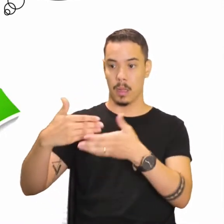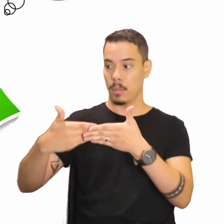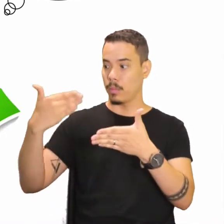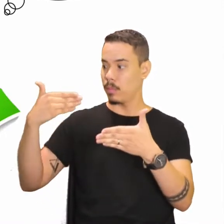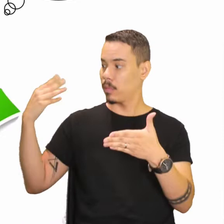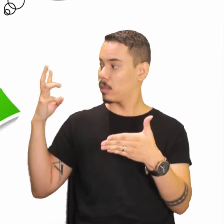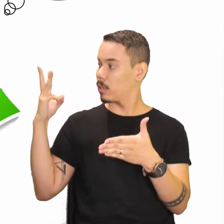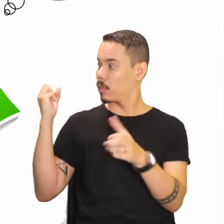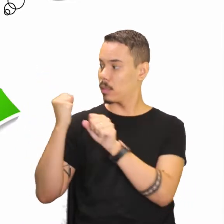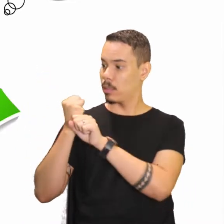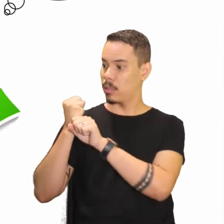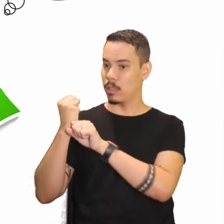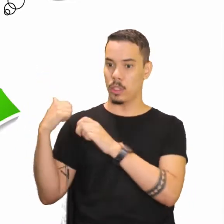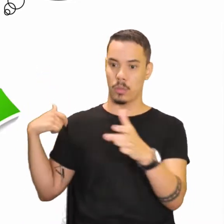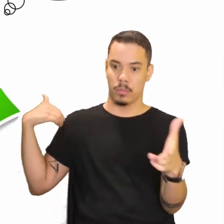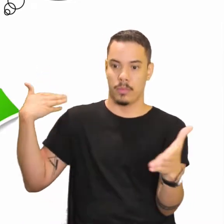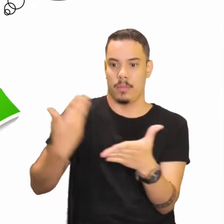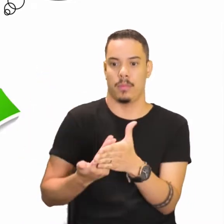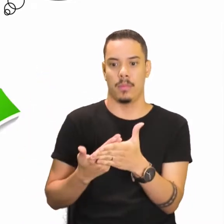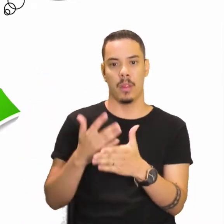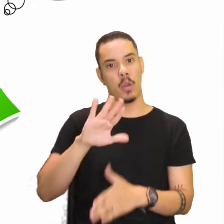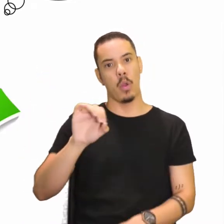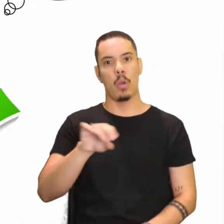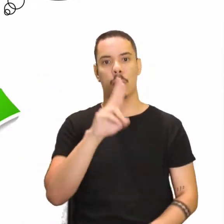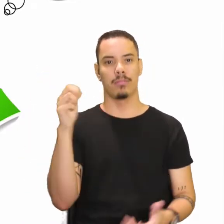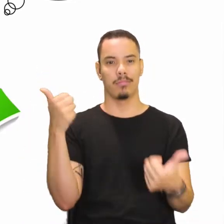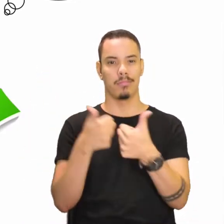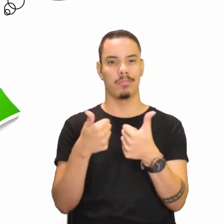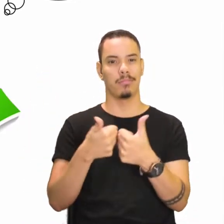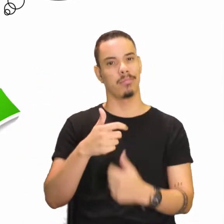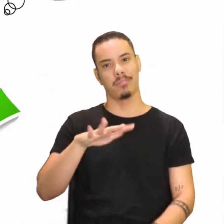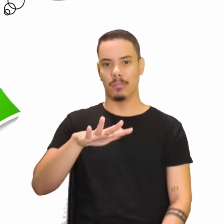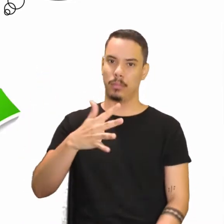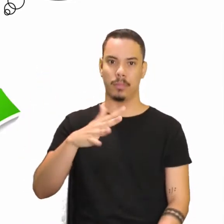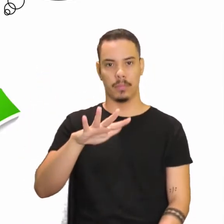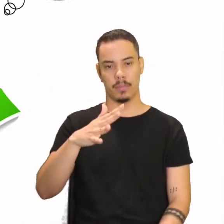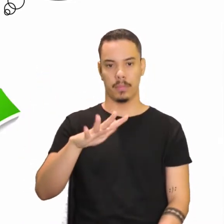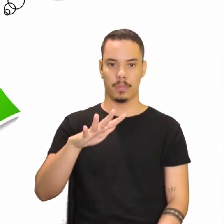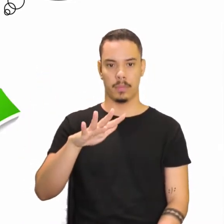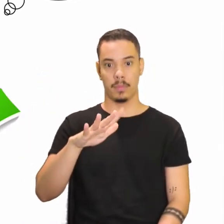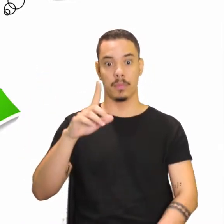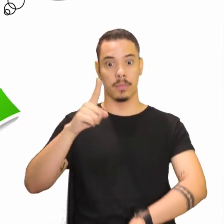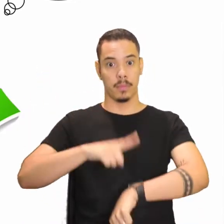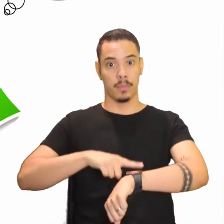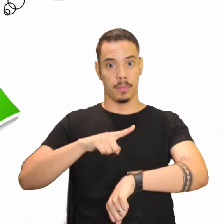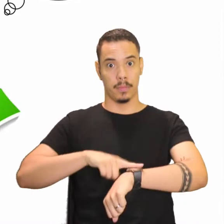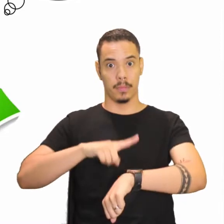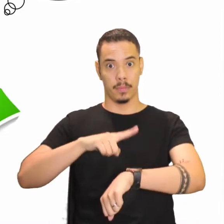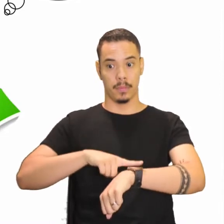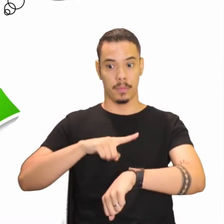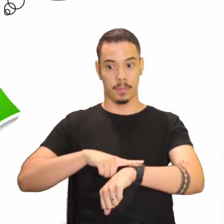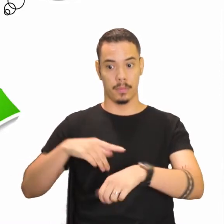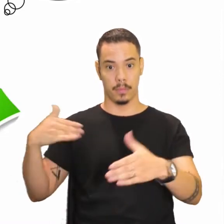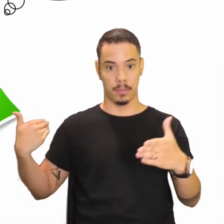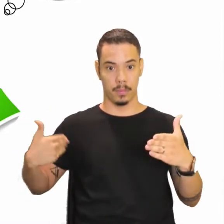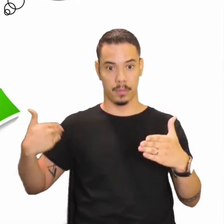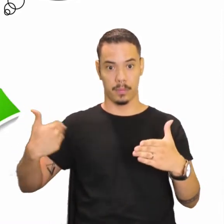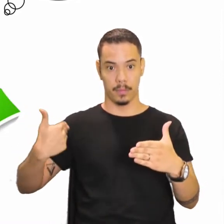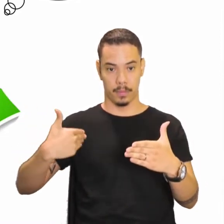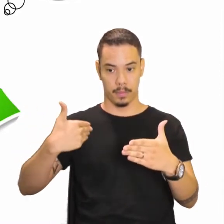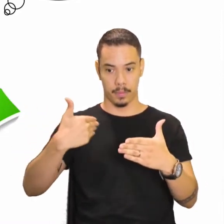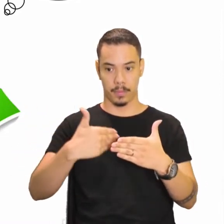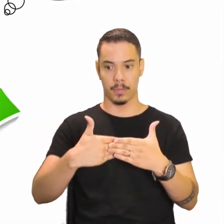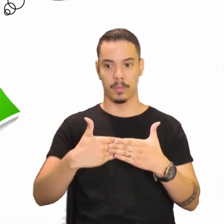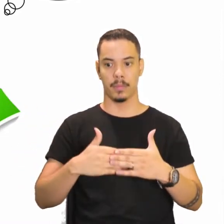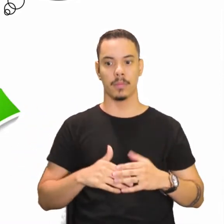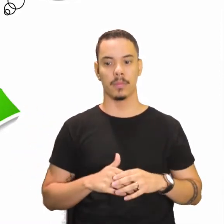passou, né? Ou aproximado, aproximadamente também, no sentido de tempo decorrido. Tá bom?